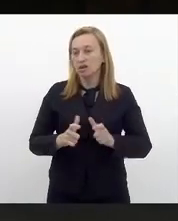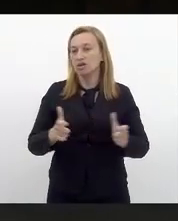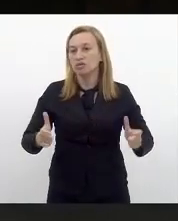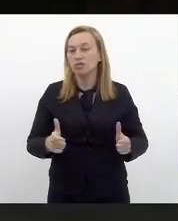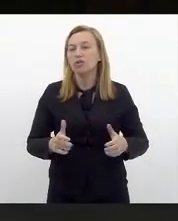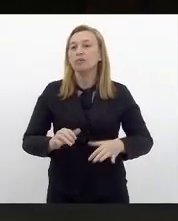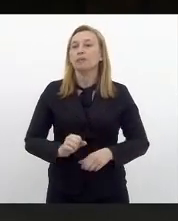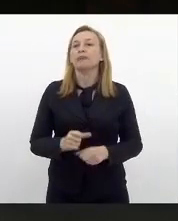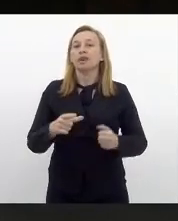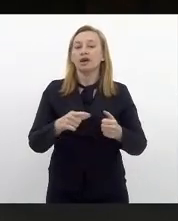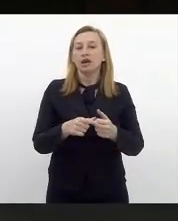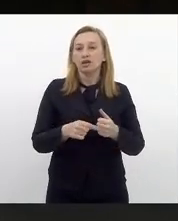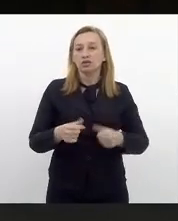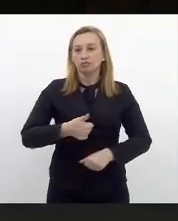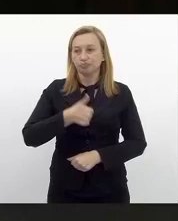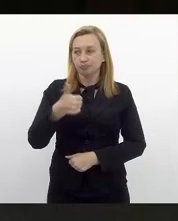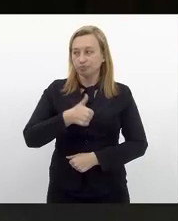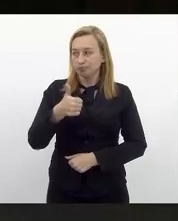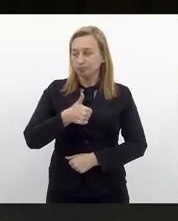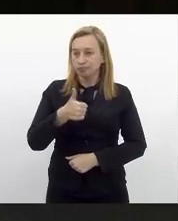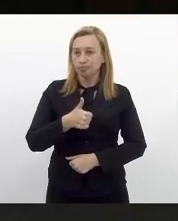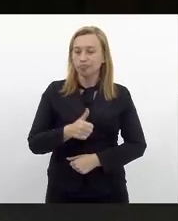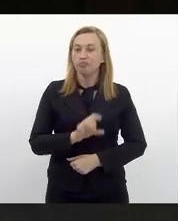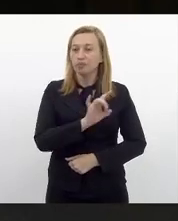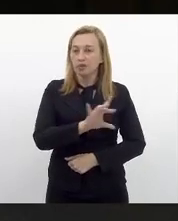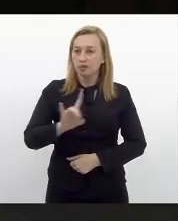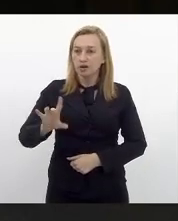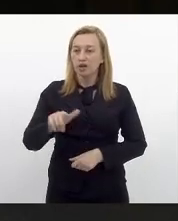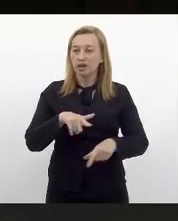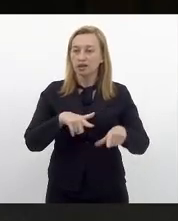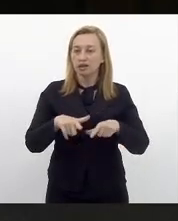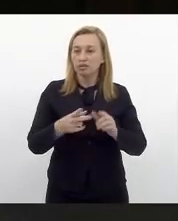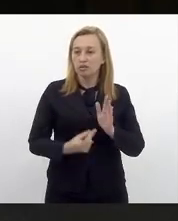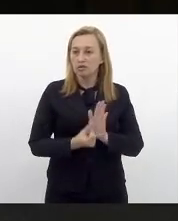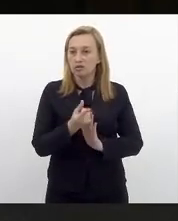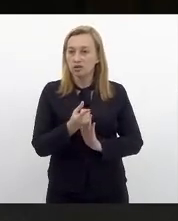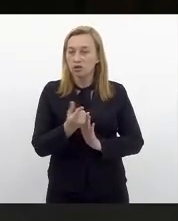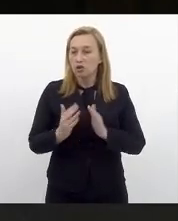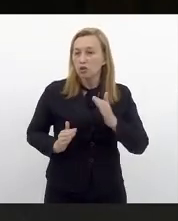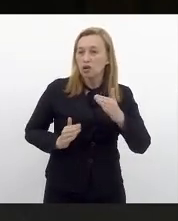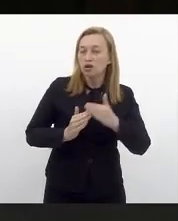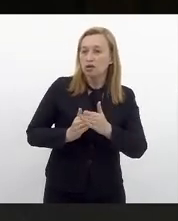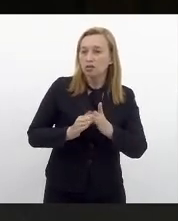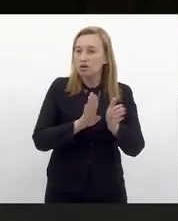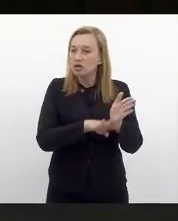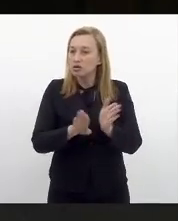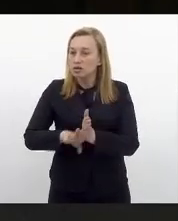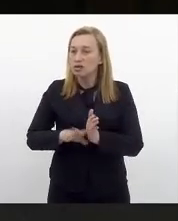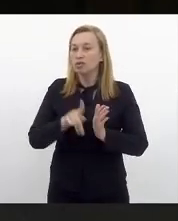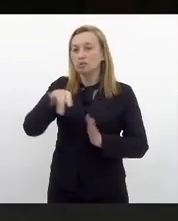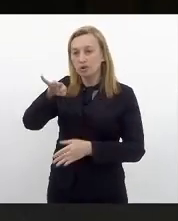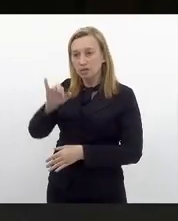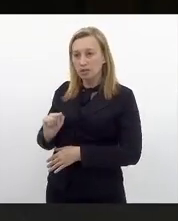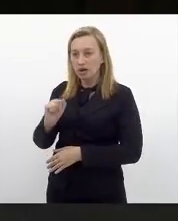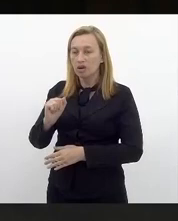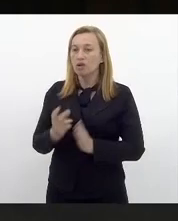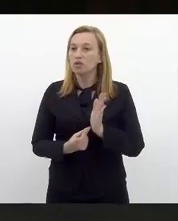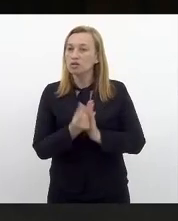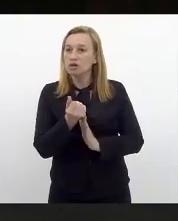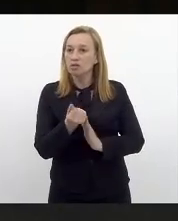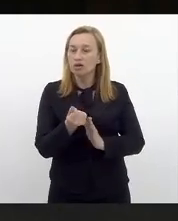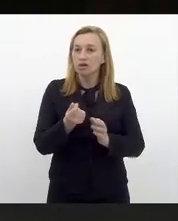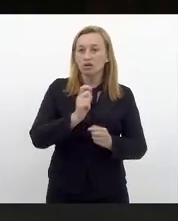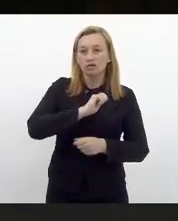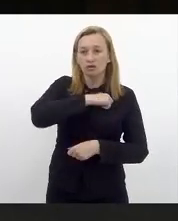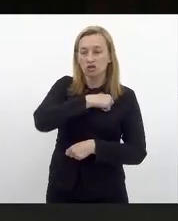artigo 1º fica estabelecido para cada exercício financeiro o limite das despesas primárias no orçamento